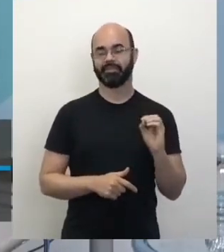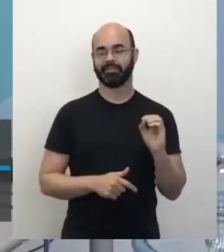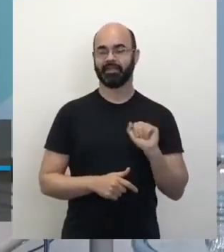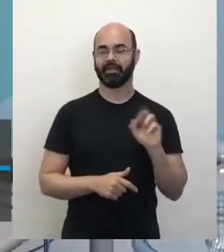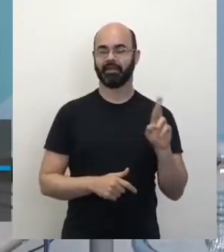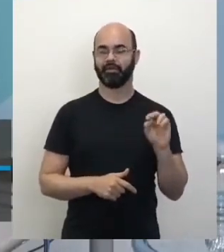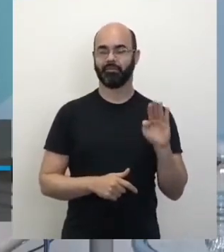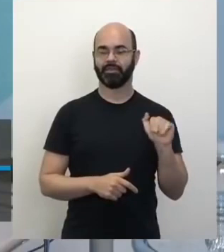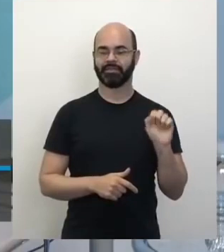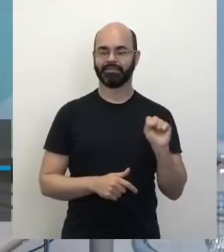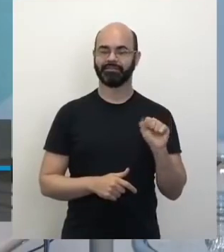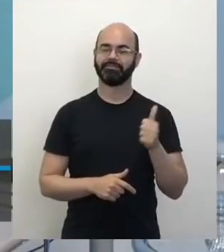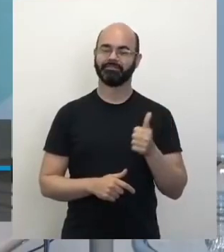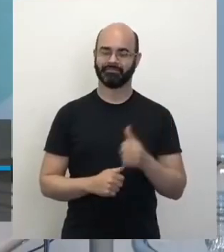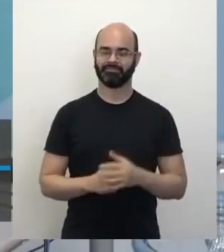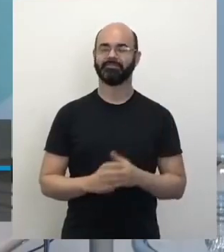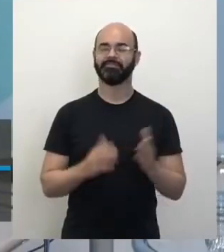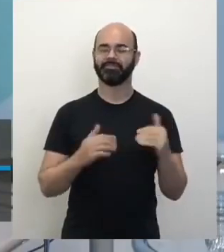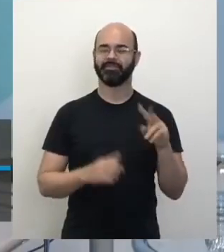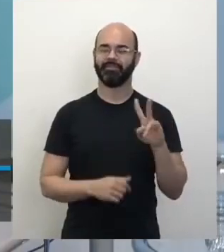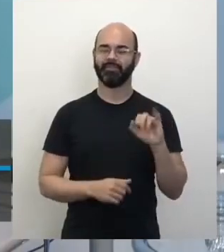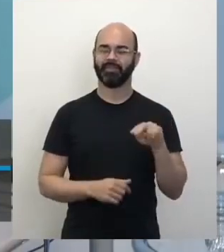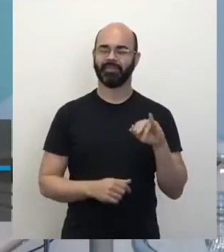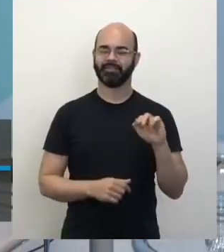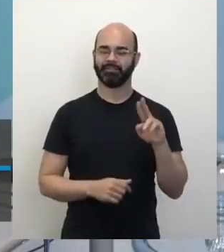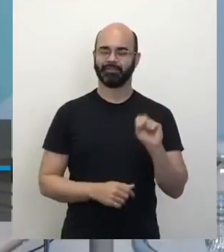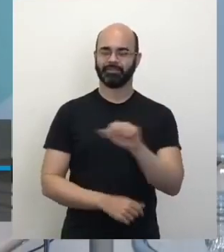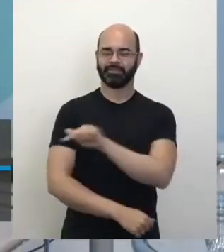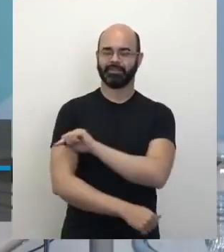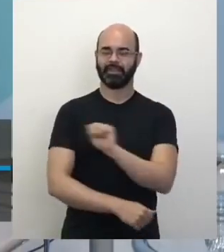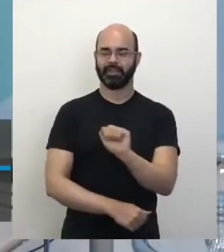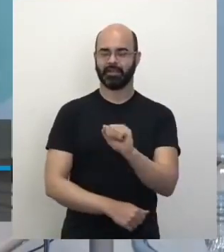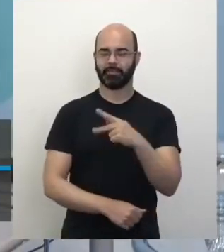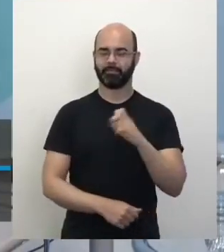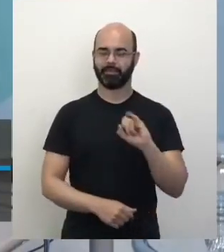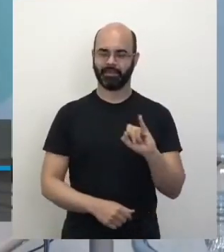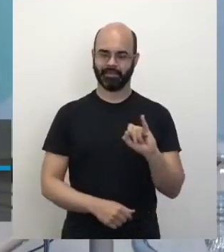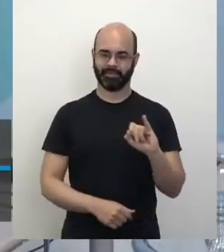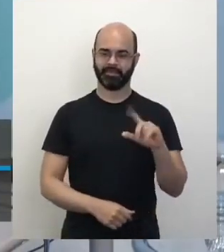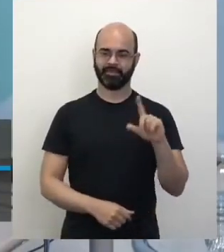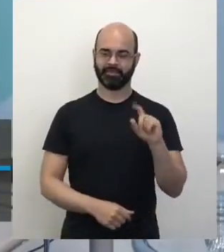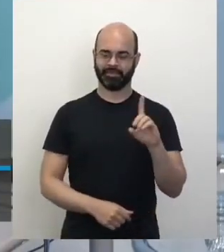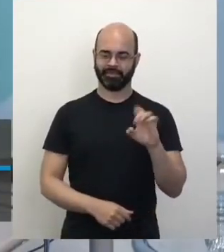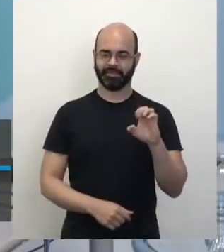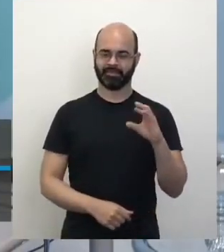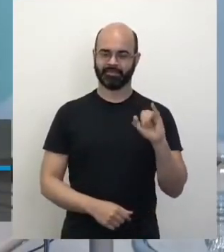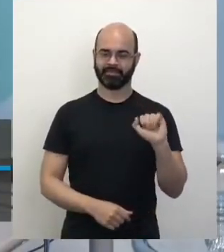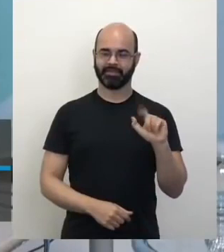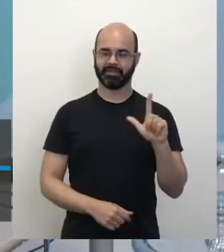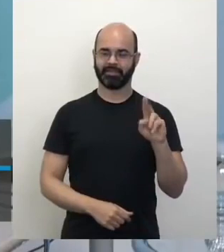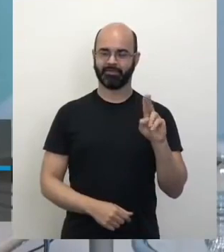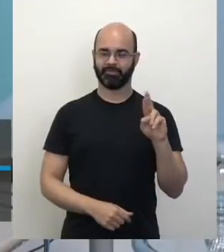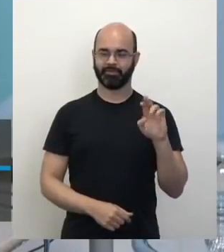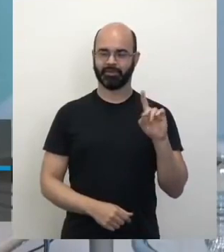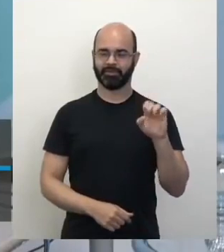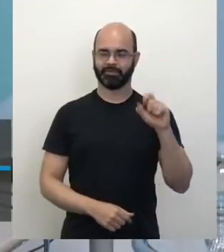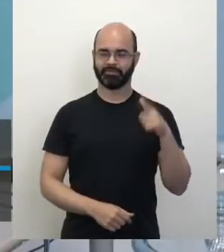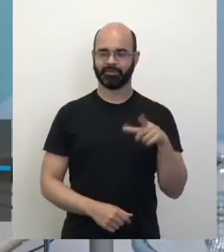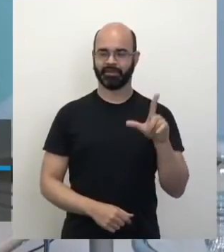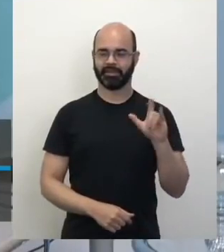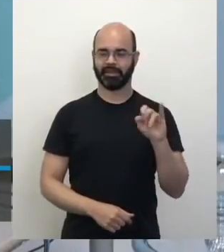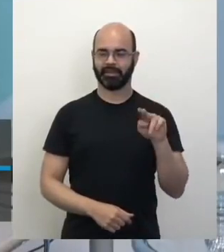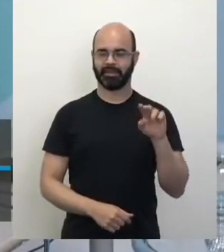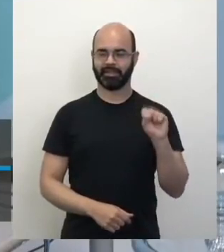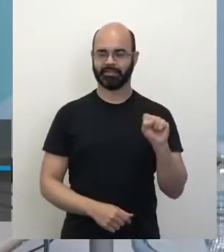arrobas. Muito legal. O aluno Vinícius, do 7º ano A, da PEI Décia Lourdes Machado dos Santos de Lins, respondeu,